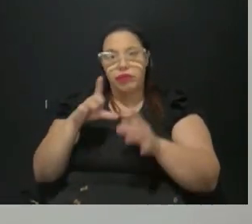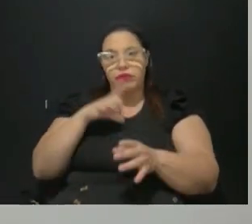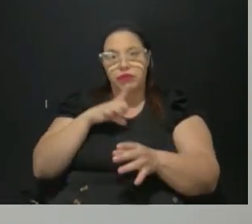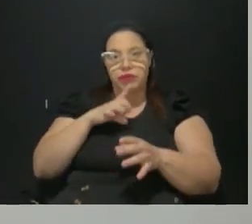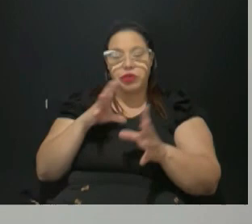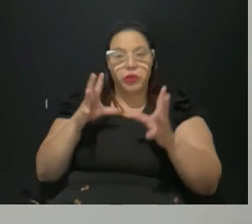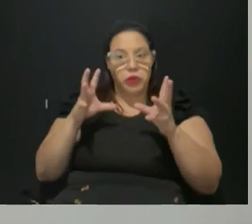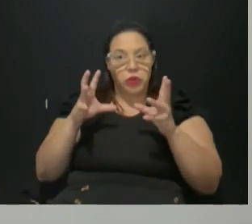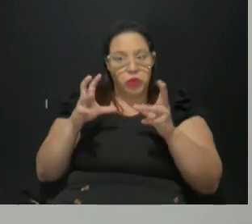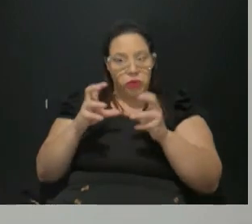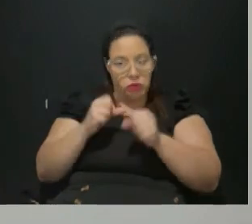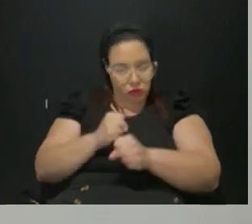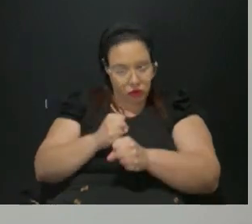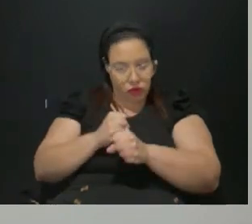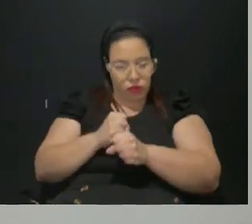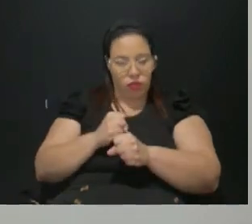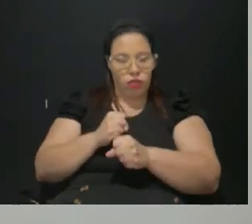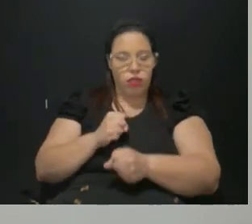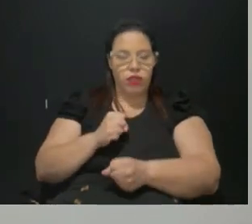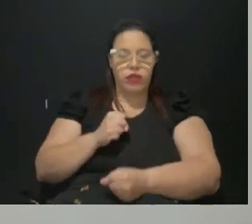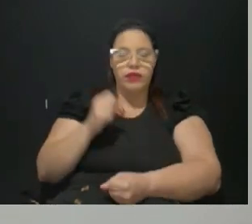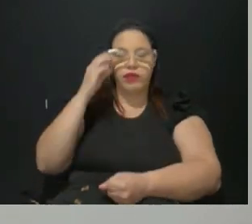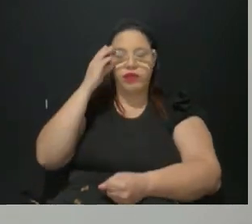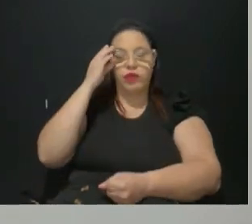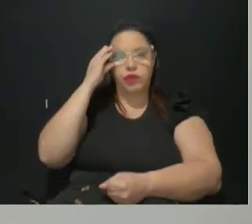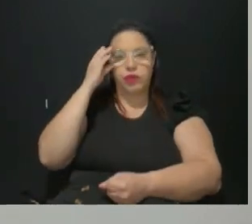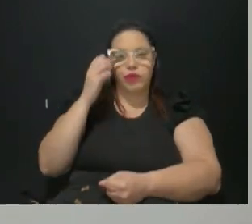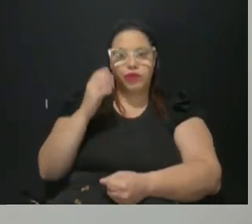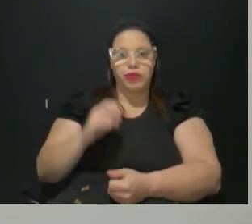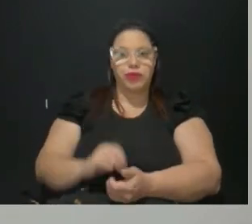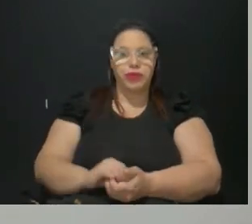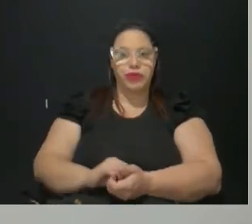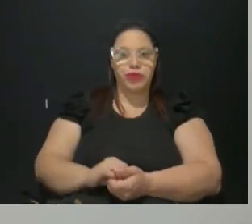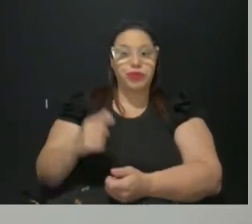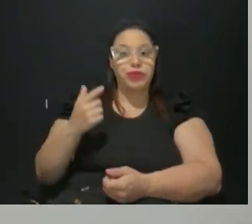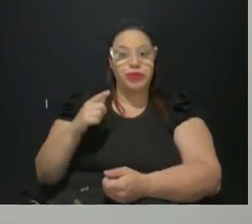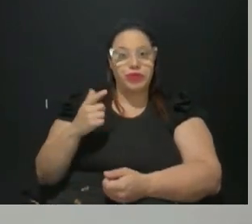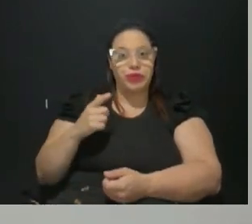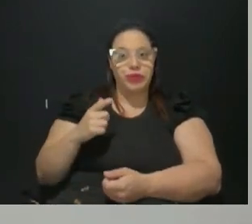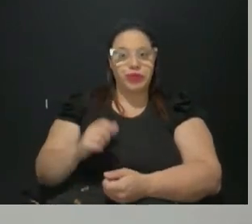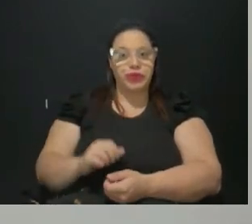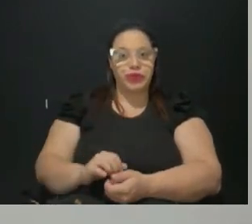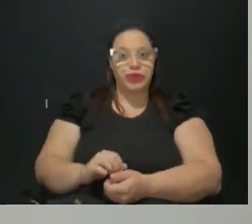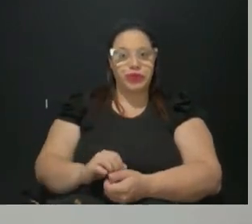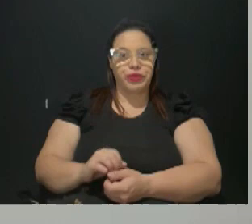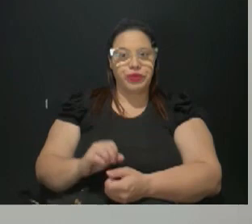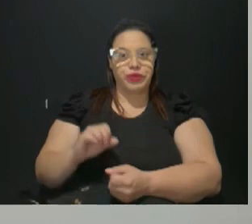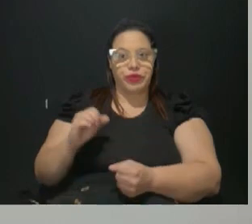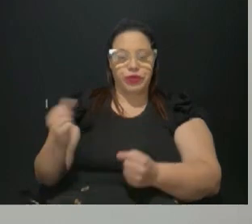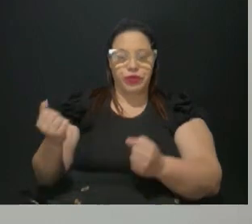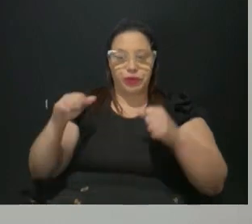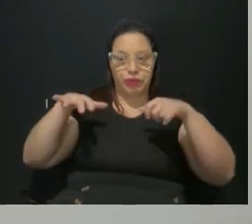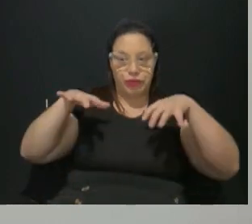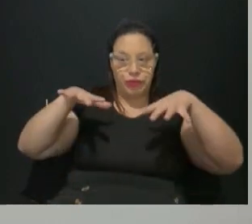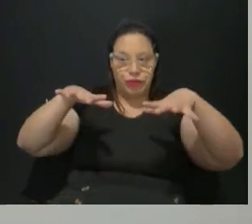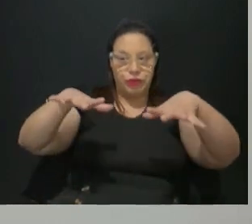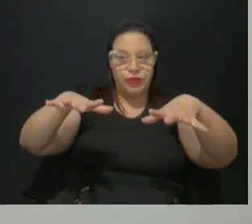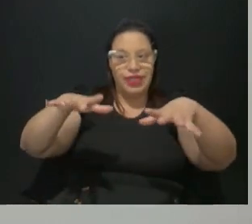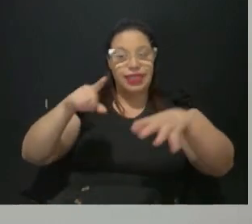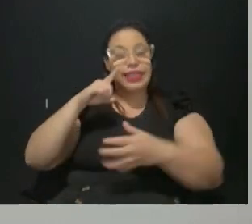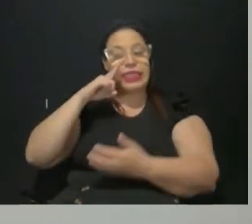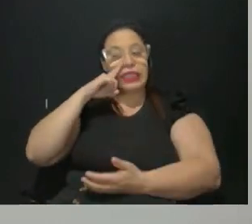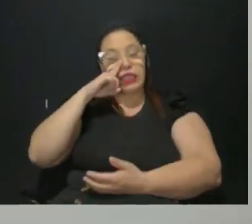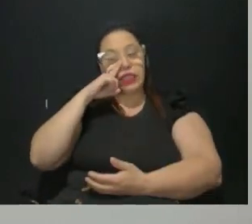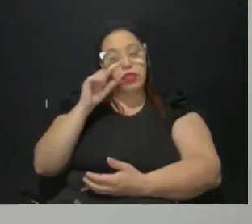então, de conter esse novo surto e de que a gente não tenha aí uma pandemia. Mas existe